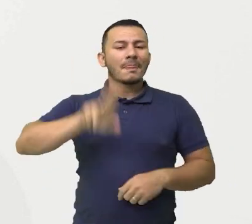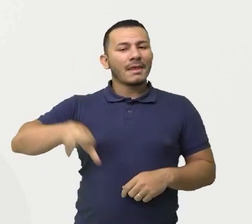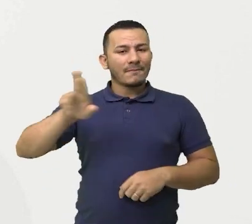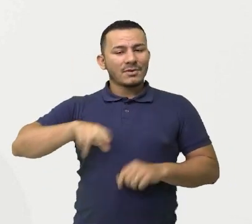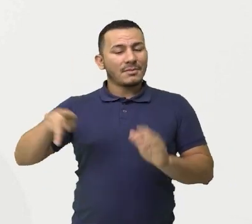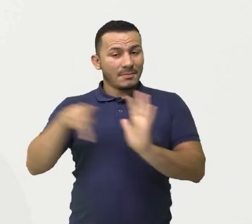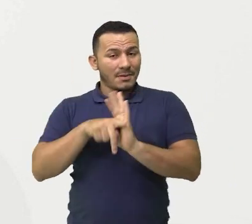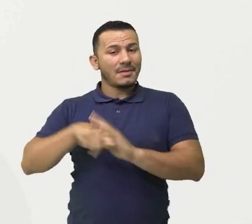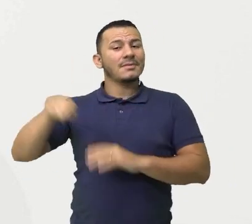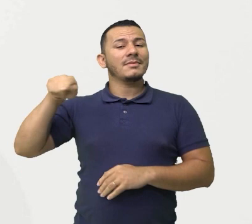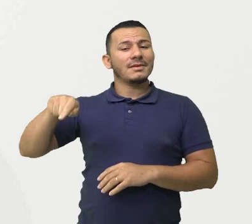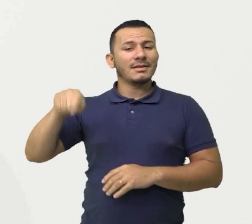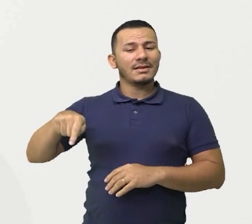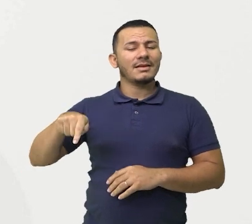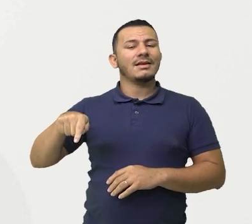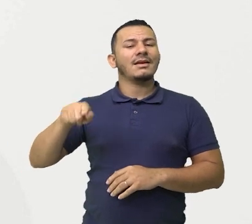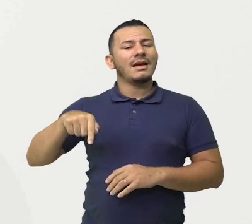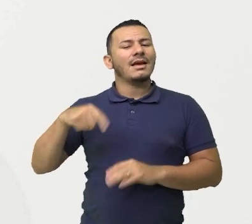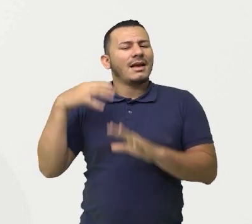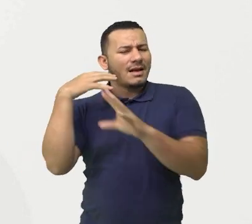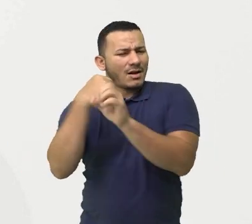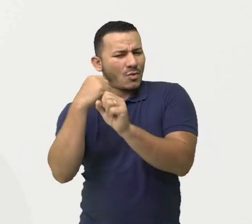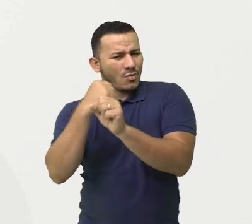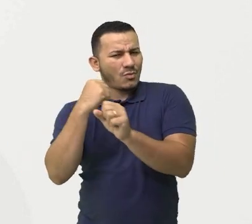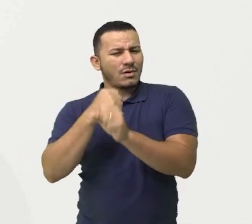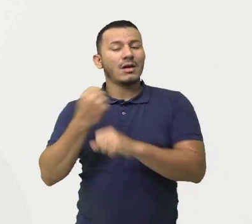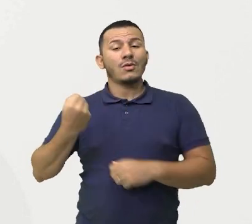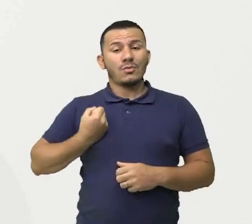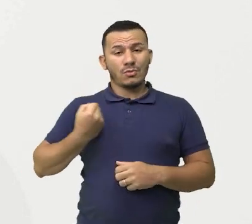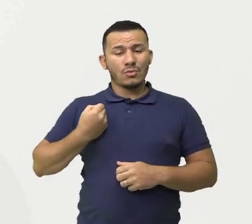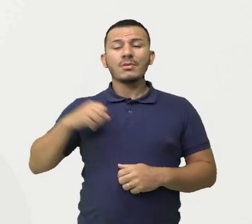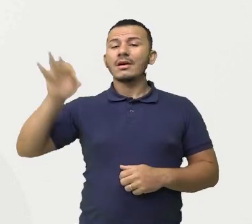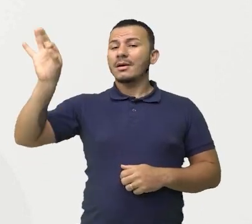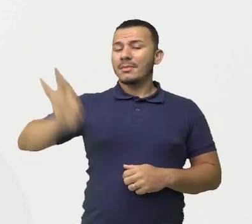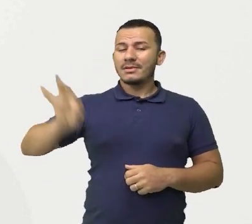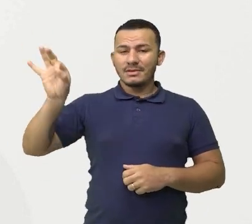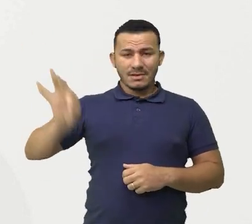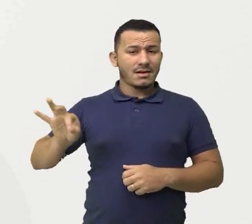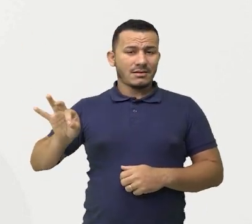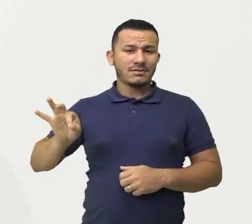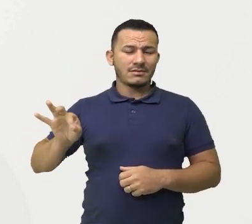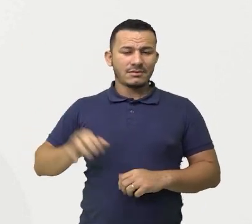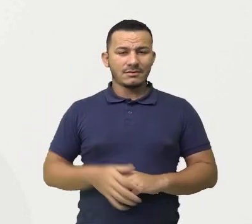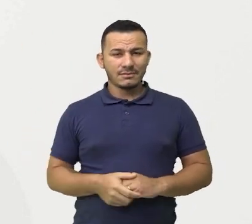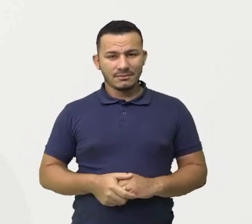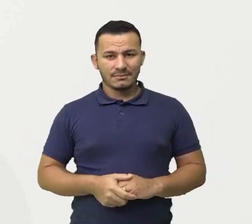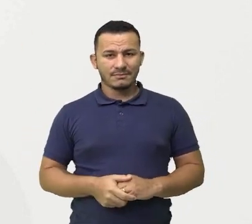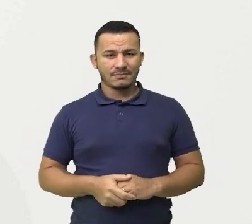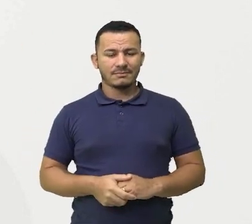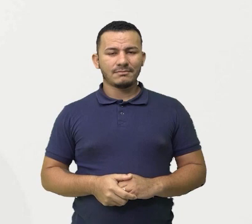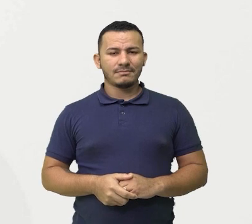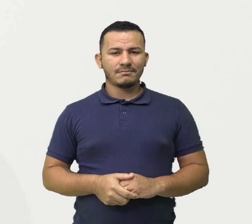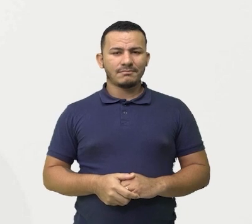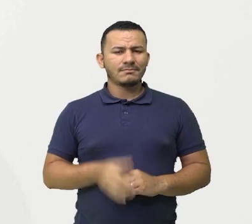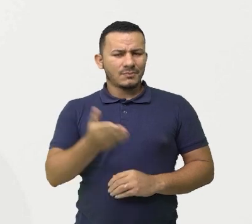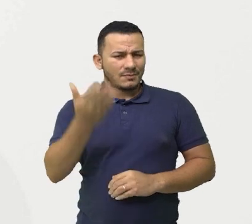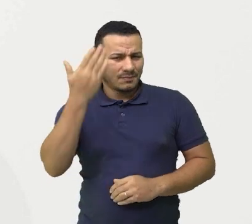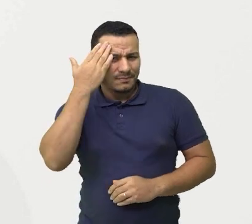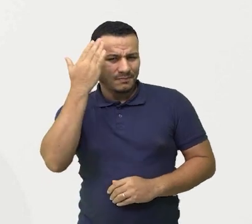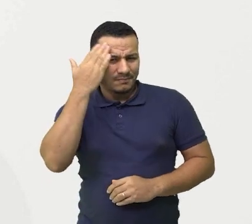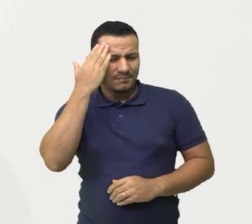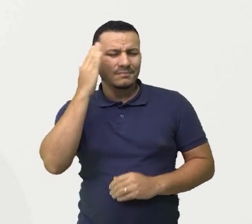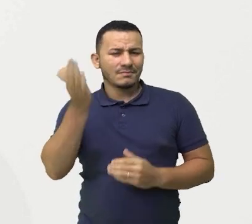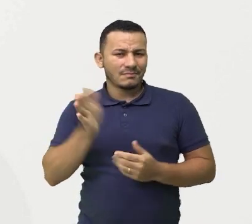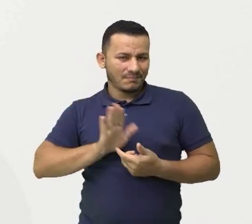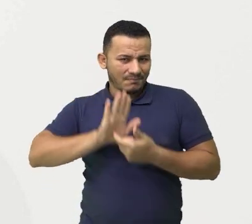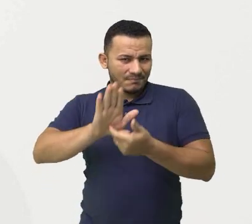então, o princípio de calcular, né, o valor, a porcentagem de um número. Tá legal? Que a gente fez já aqui por